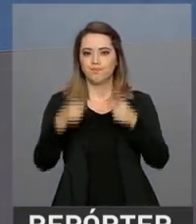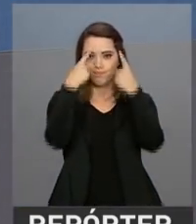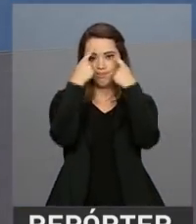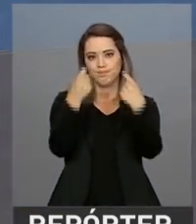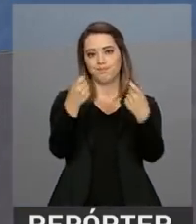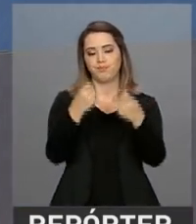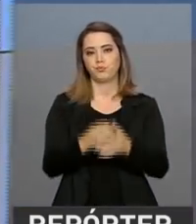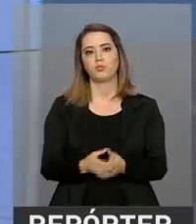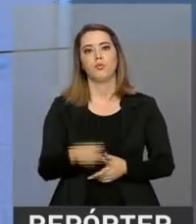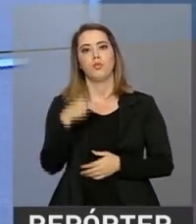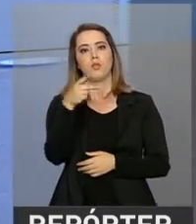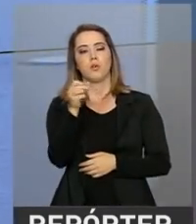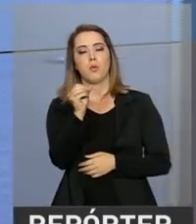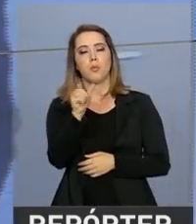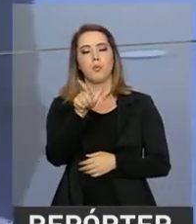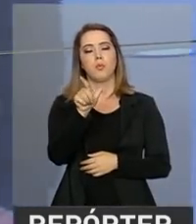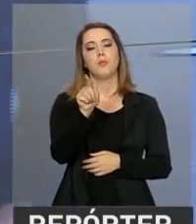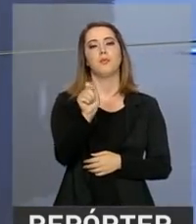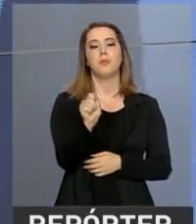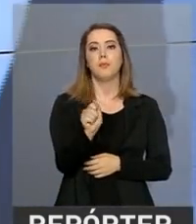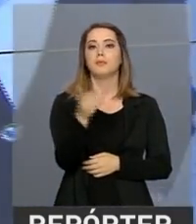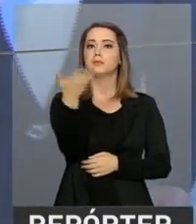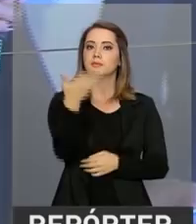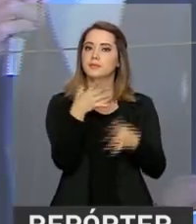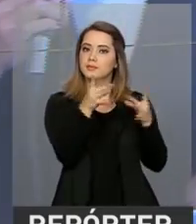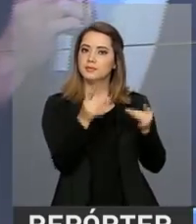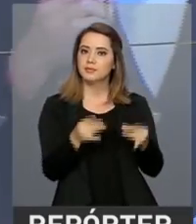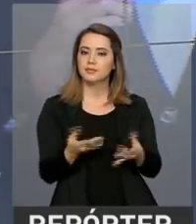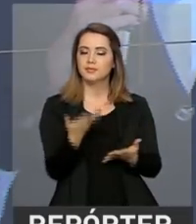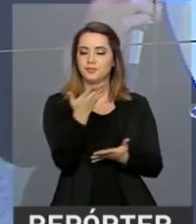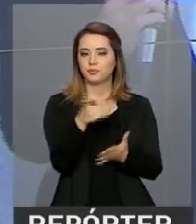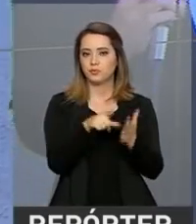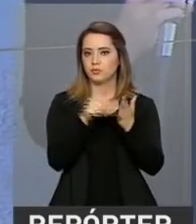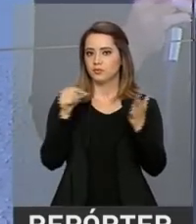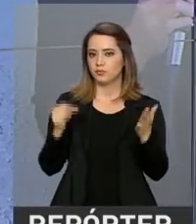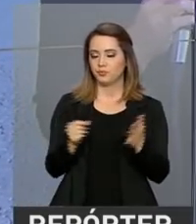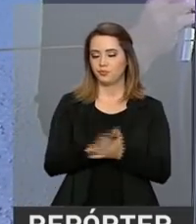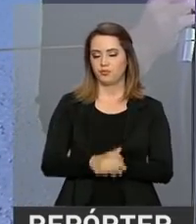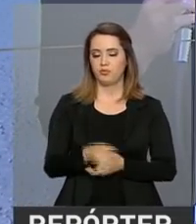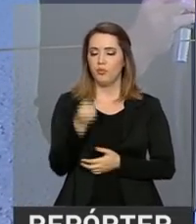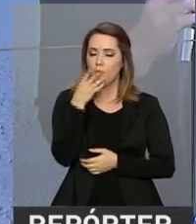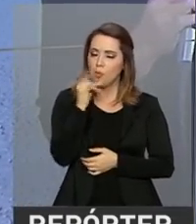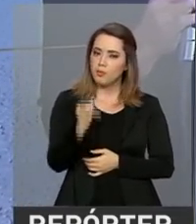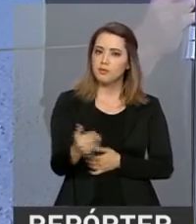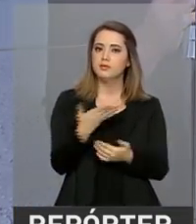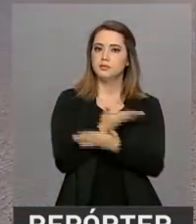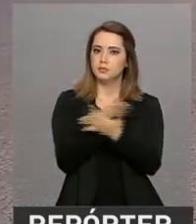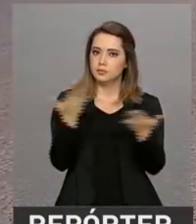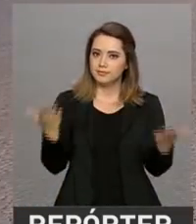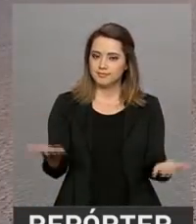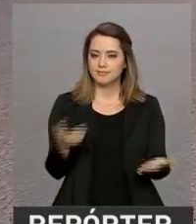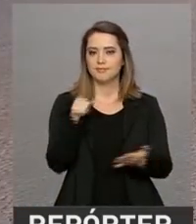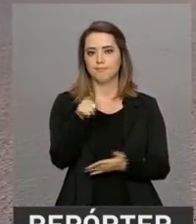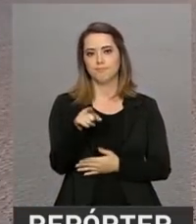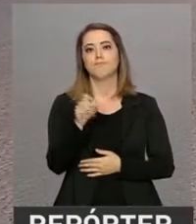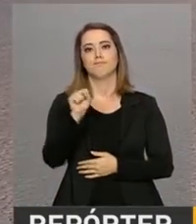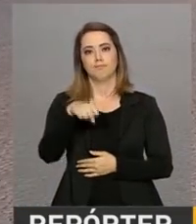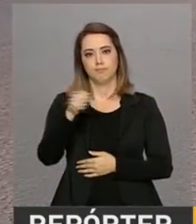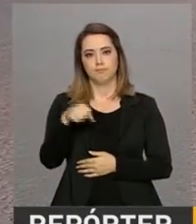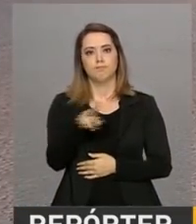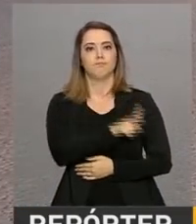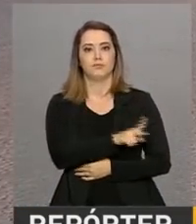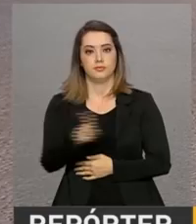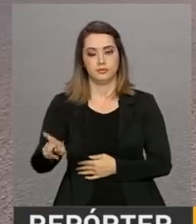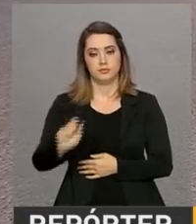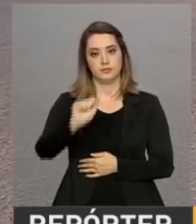Paola De Orte, que está no Palácio do Planalto. Oi, Paola, bom dia para você. Bom dia para você, Renata. Bom dia a todos. Pois é, o presidente em